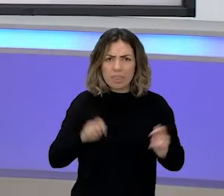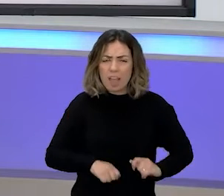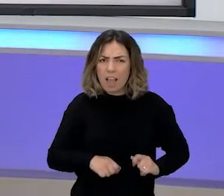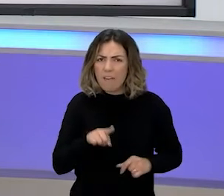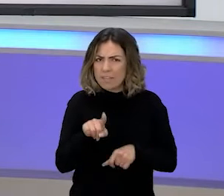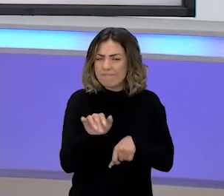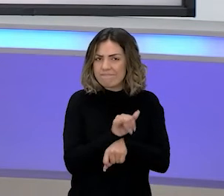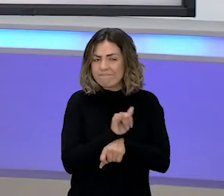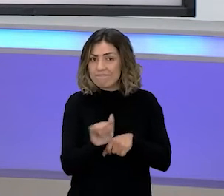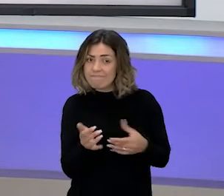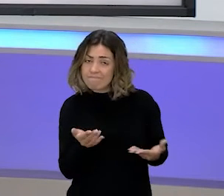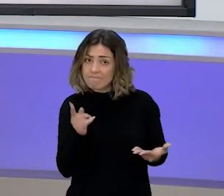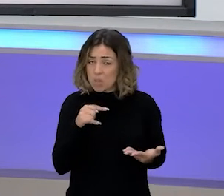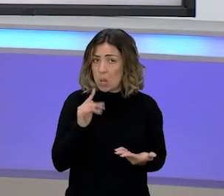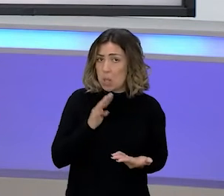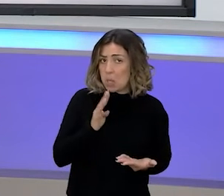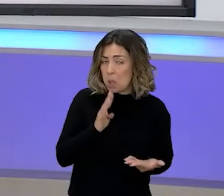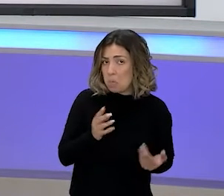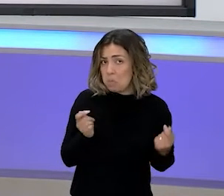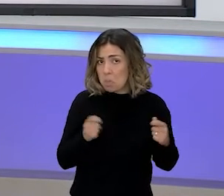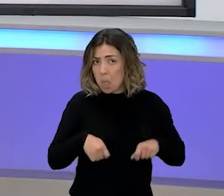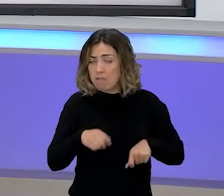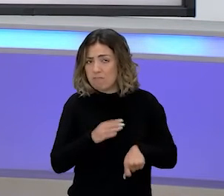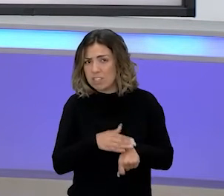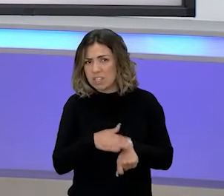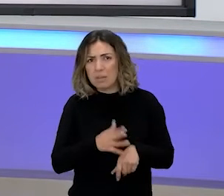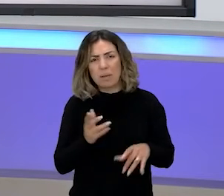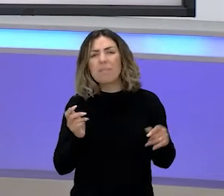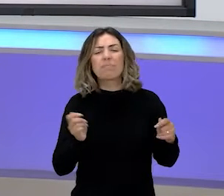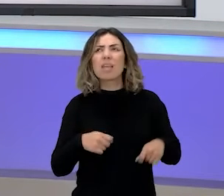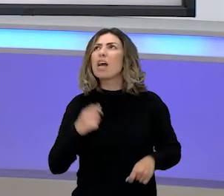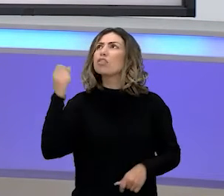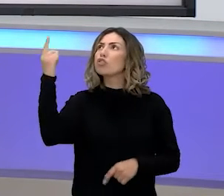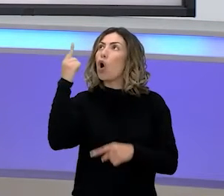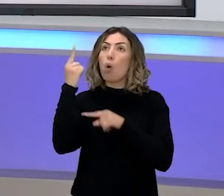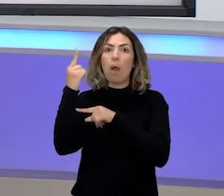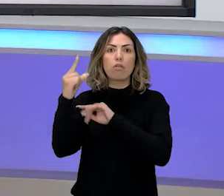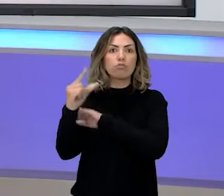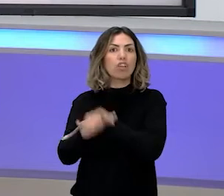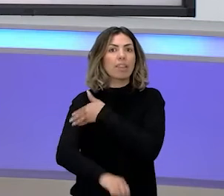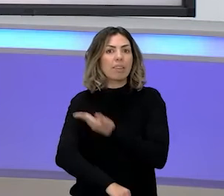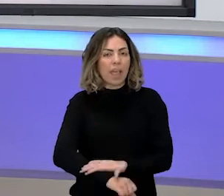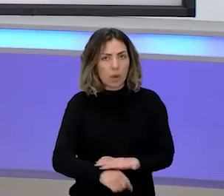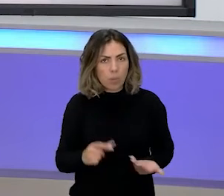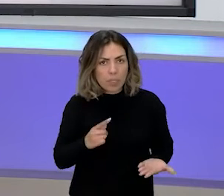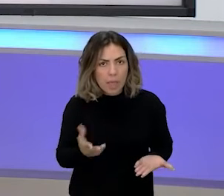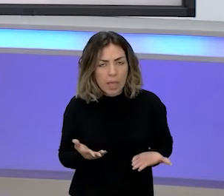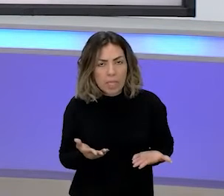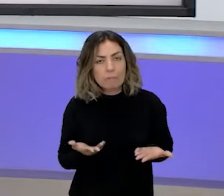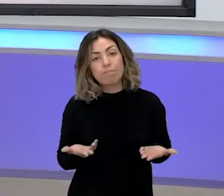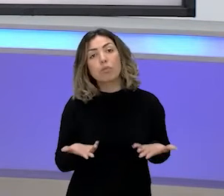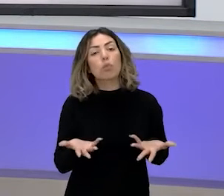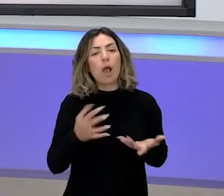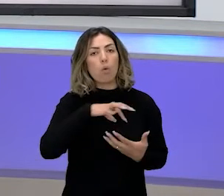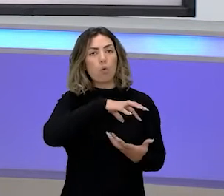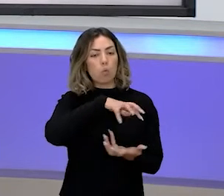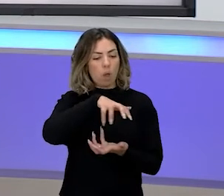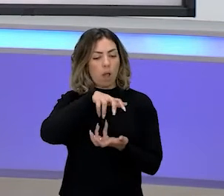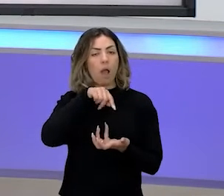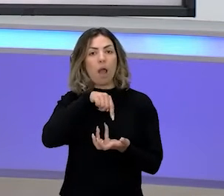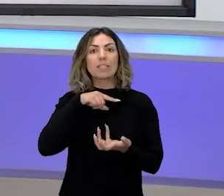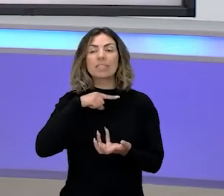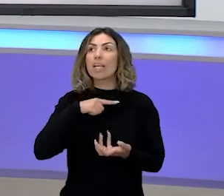uma técnica legal, uma coisa legal de se fazer, porque será que tem sol o tempo todo? Né? Quais são os lugares da Terra que tem